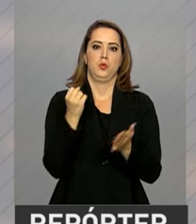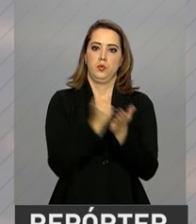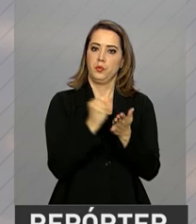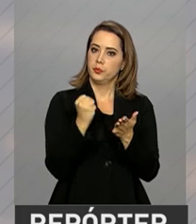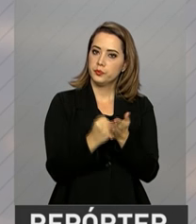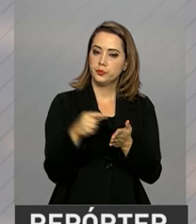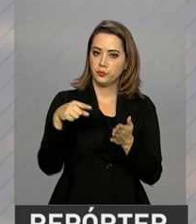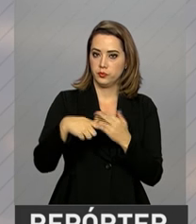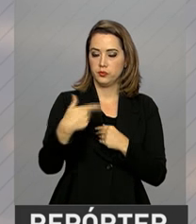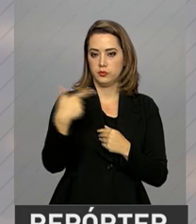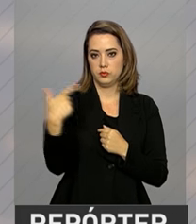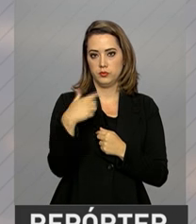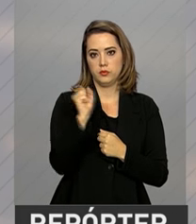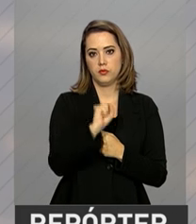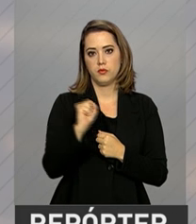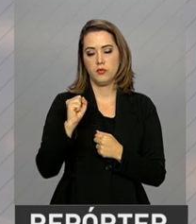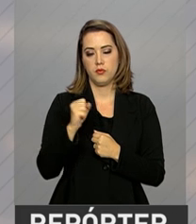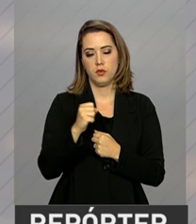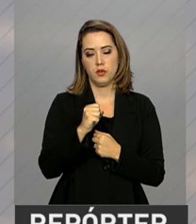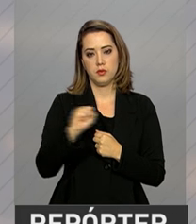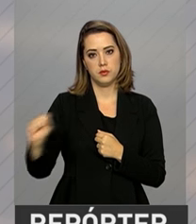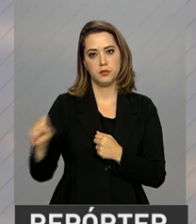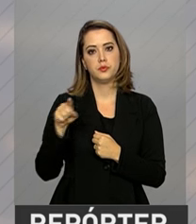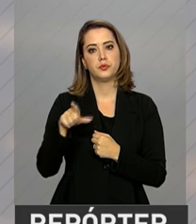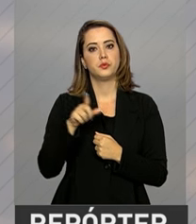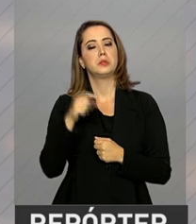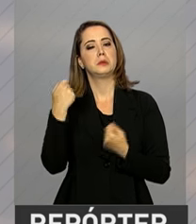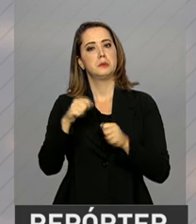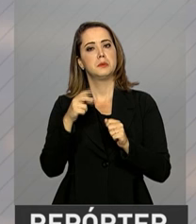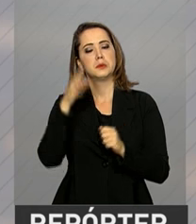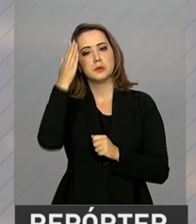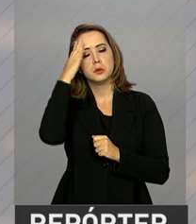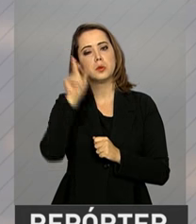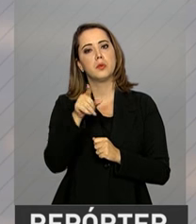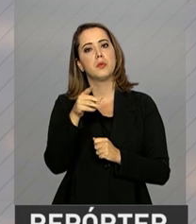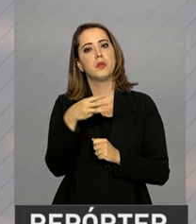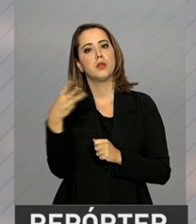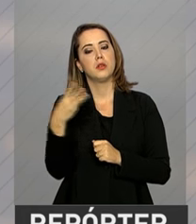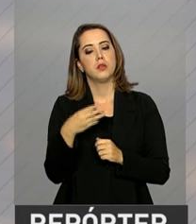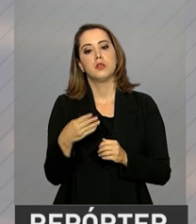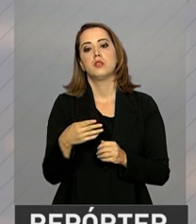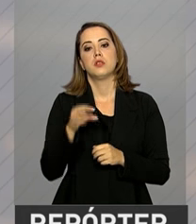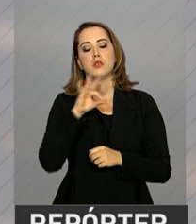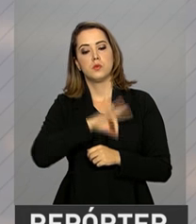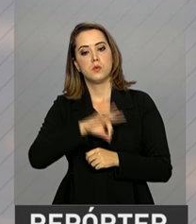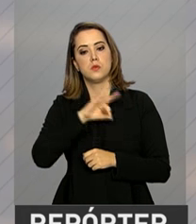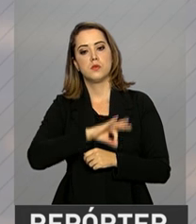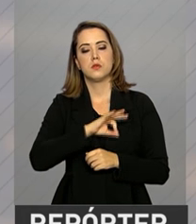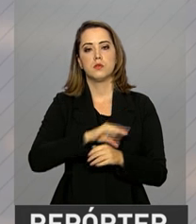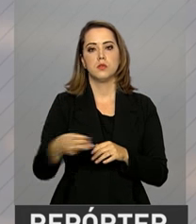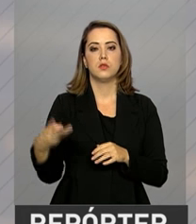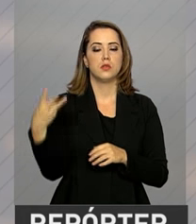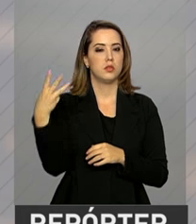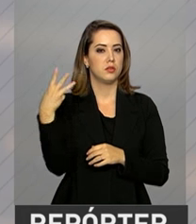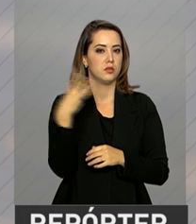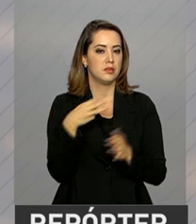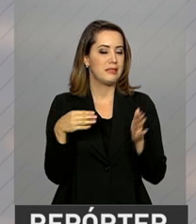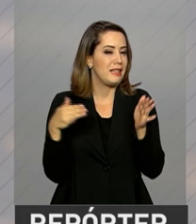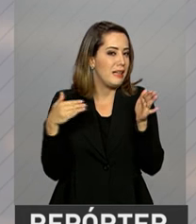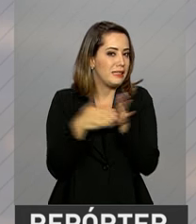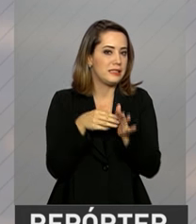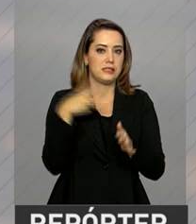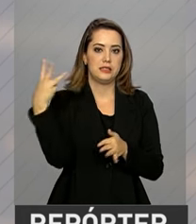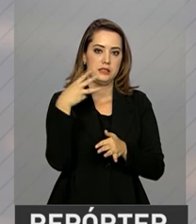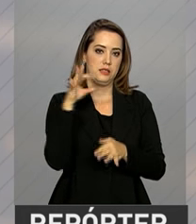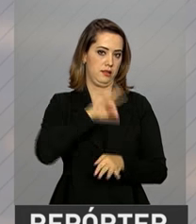para se inscrever é preciso cumprir alguns requisitos a renda familiar mensal bruta por pessoa deve ser de até